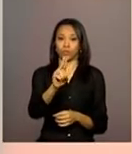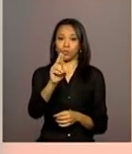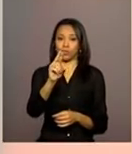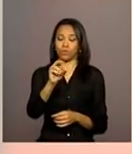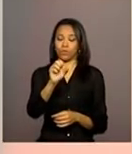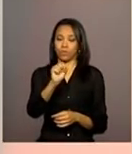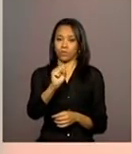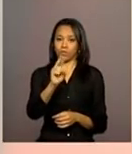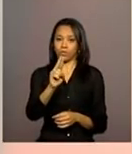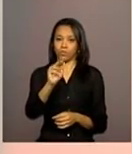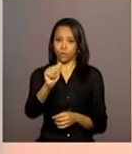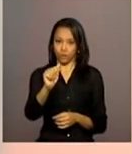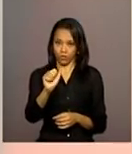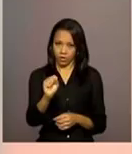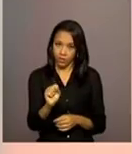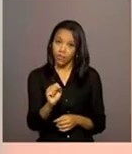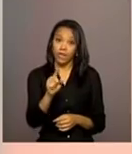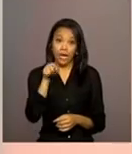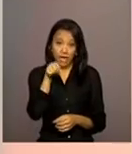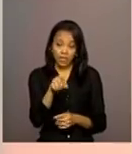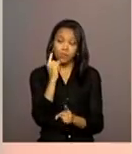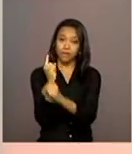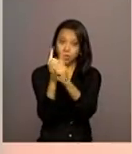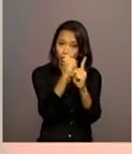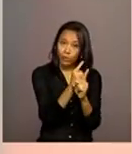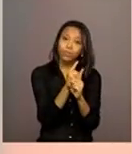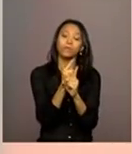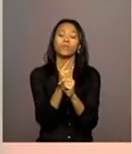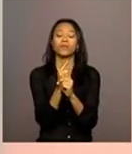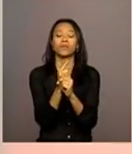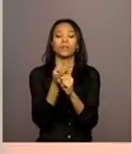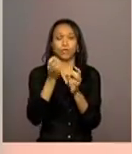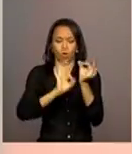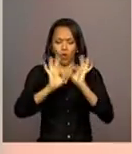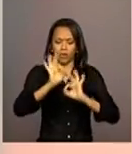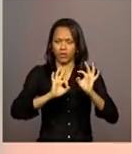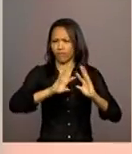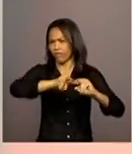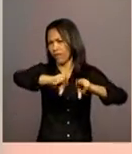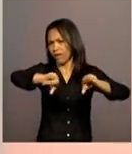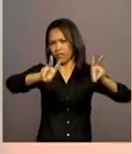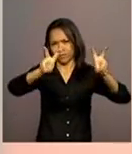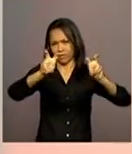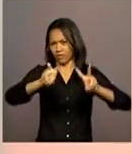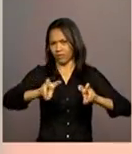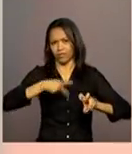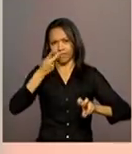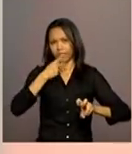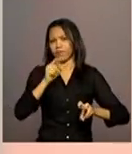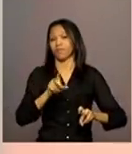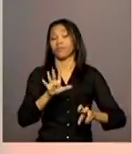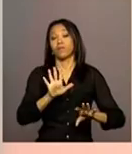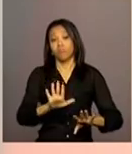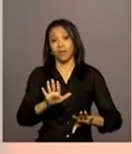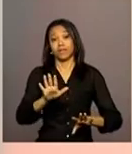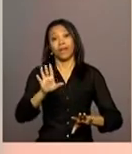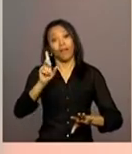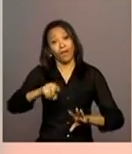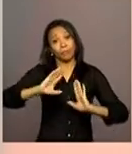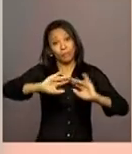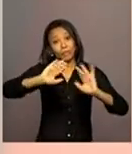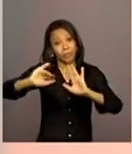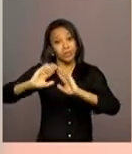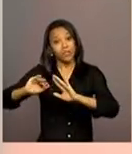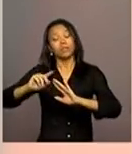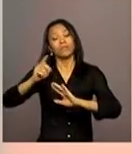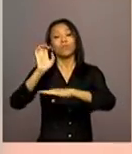estados através desses encontros muitas questões são discutidas mas se essa é uma demanda os estados